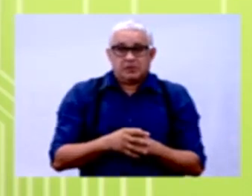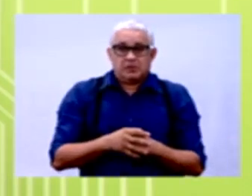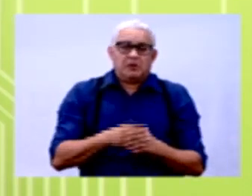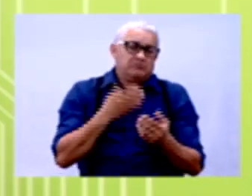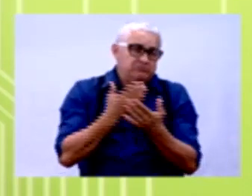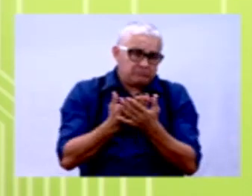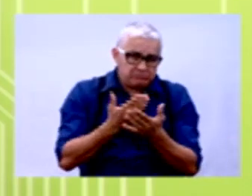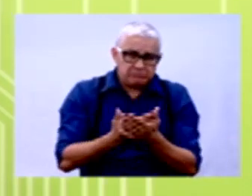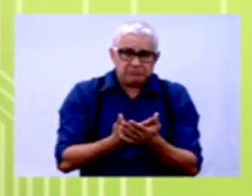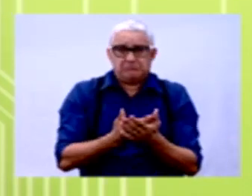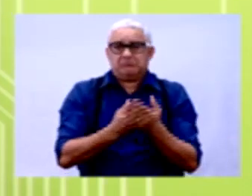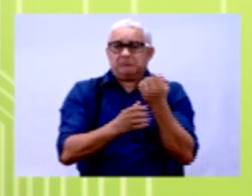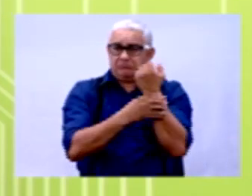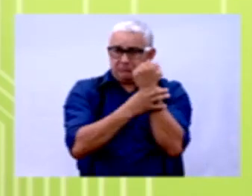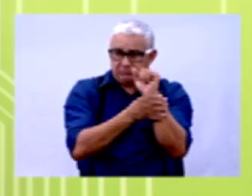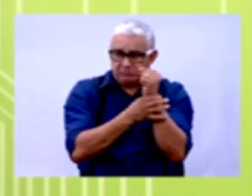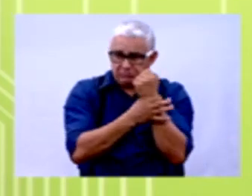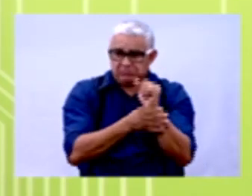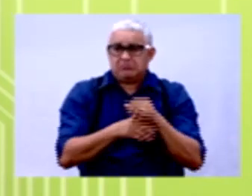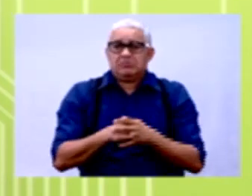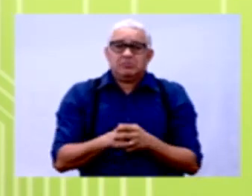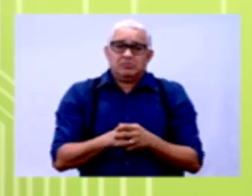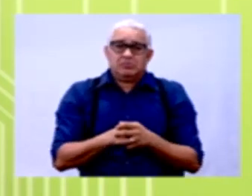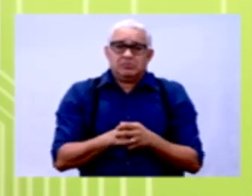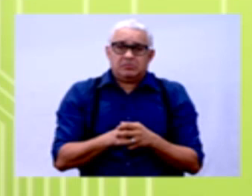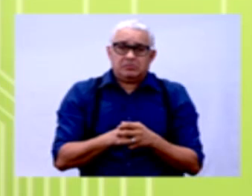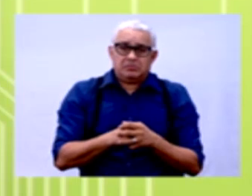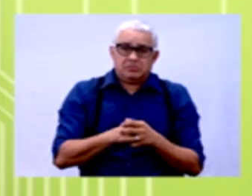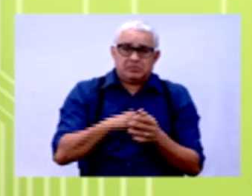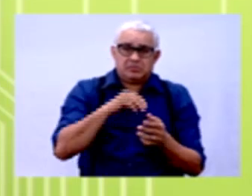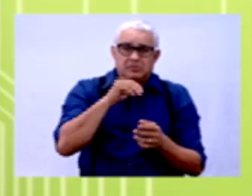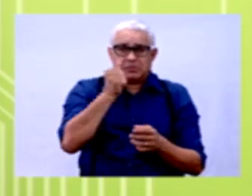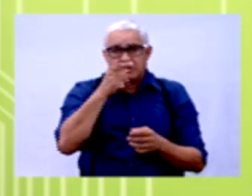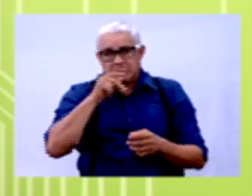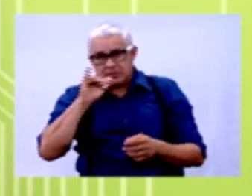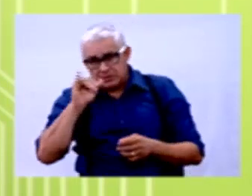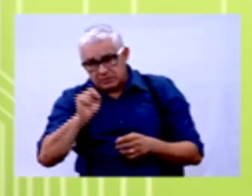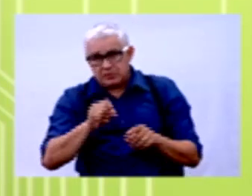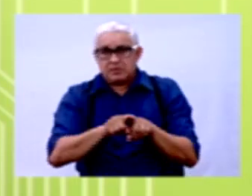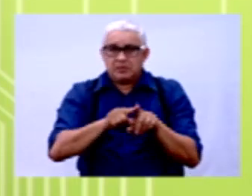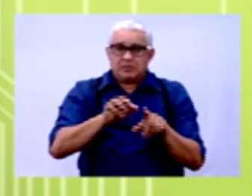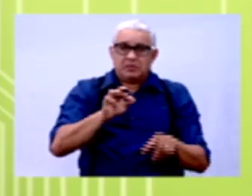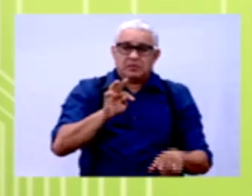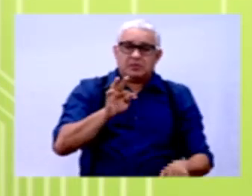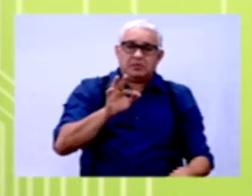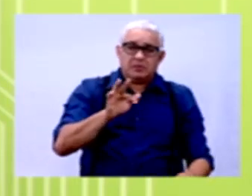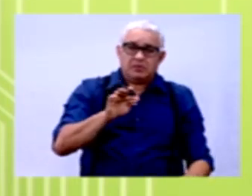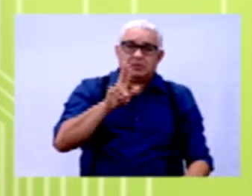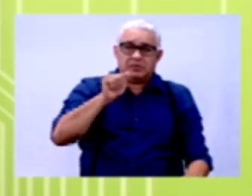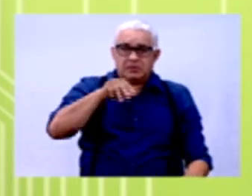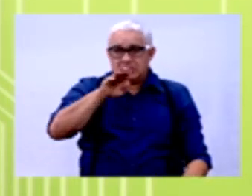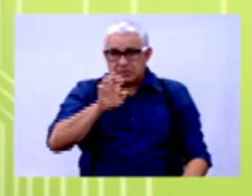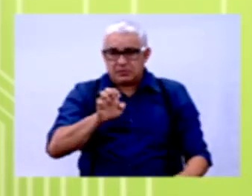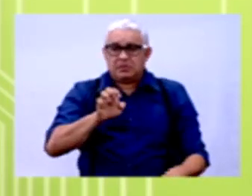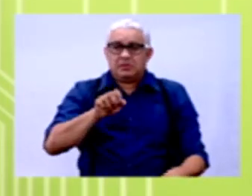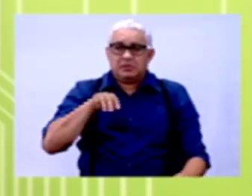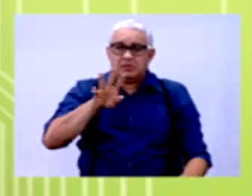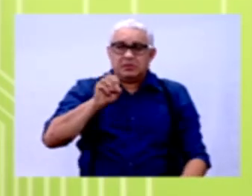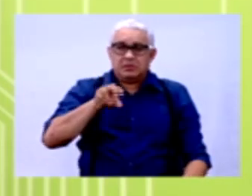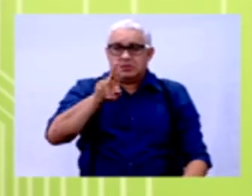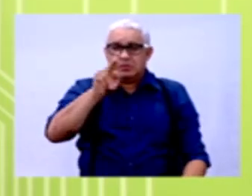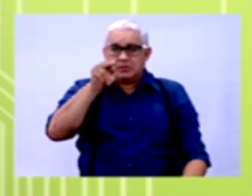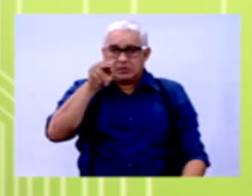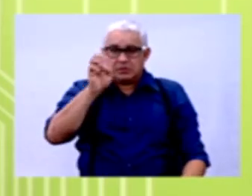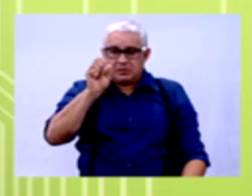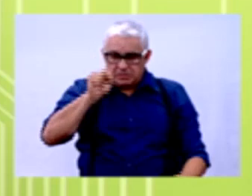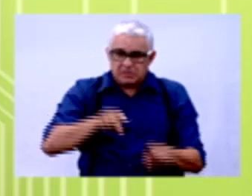questões sobre segurança, sobre APIs, construção de APIs, sobre frameworks, modelo MVC,